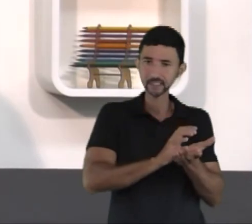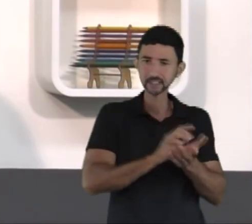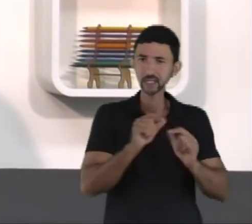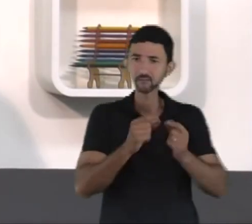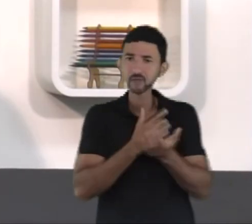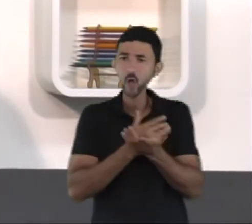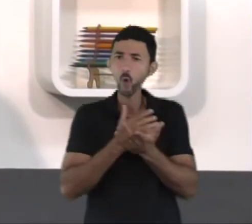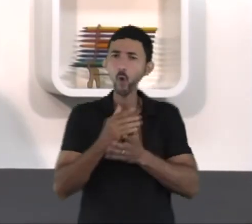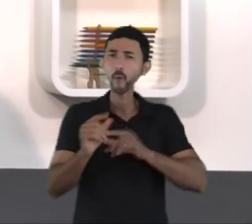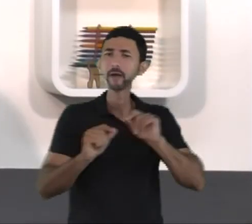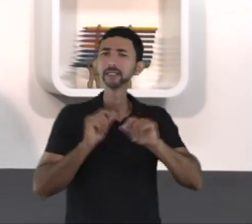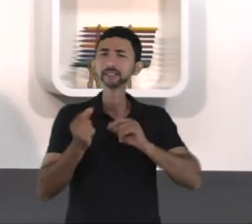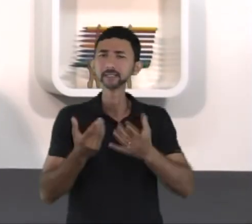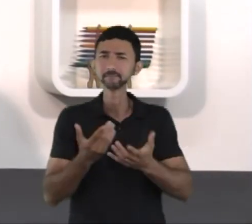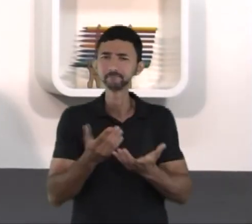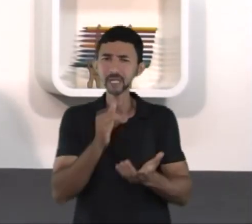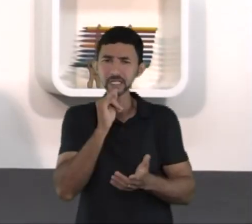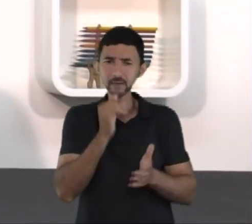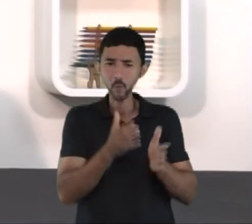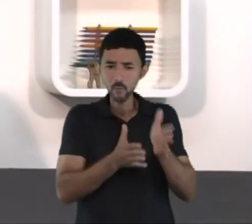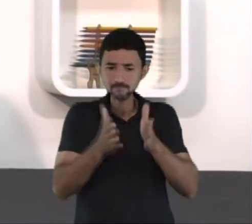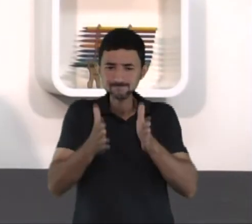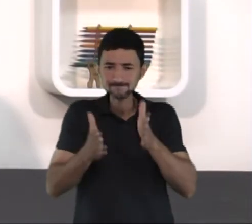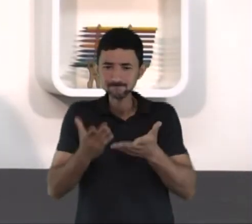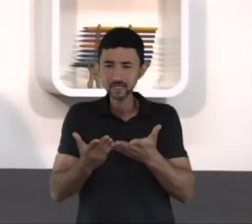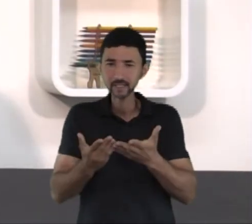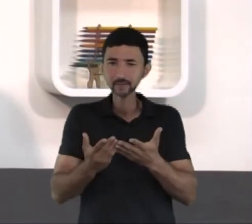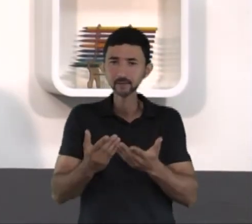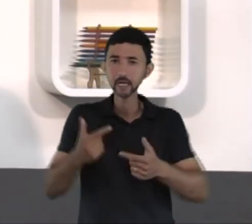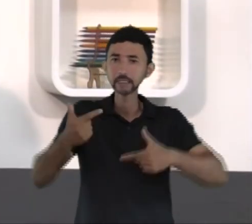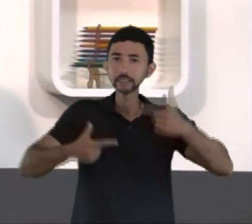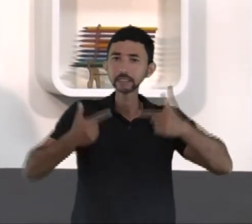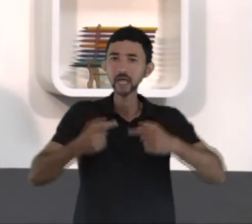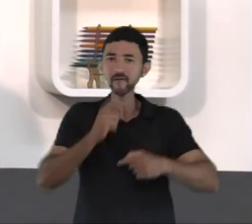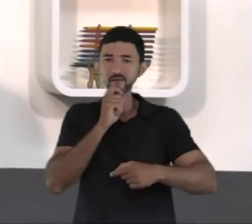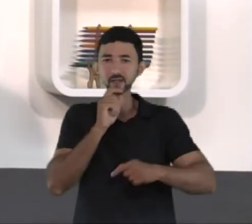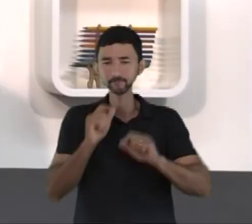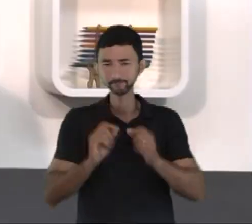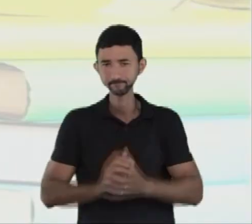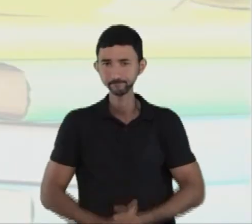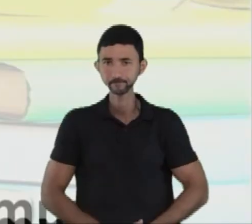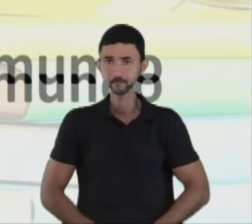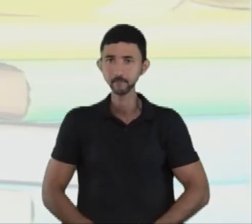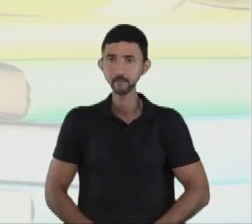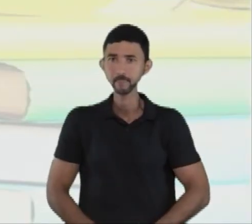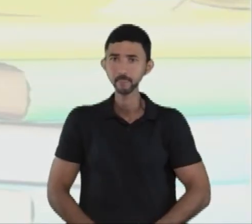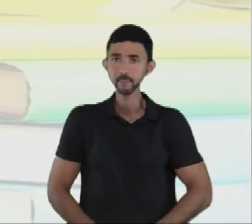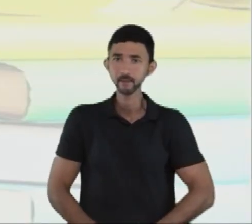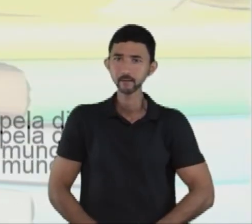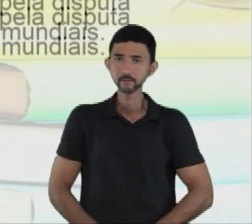começa o período da humanidade chamado de Guerra Fria. Vamos para cá.